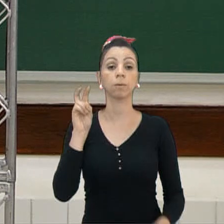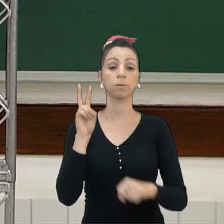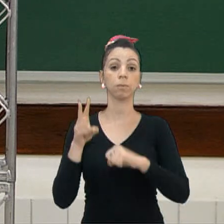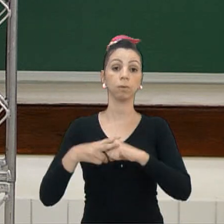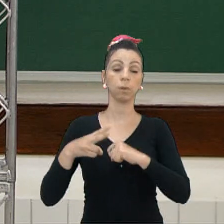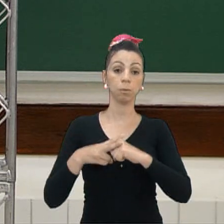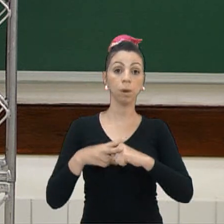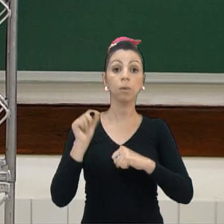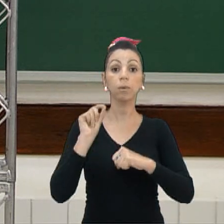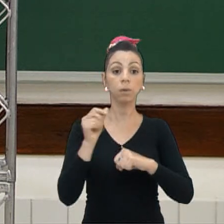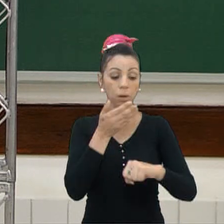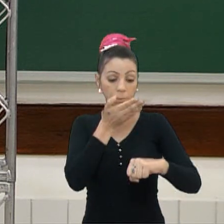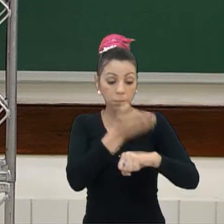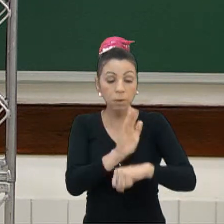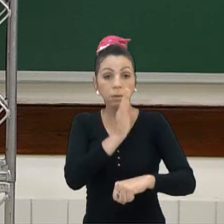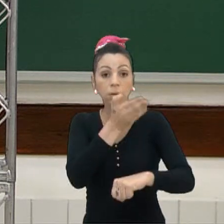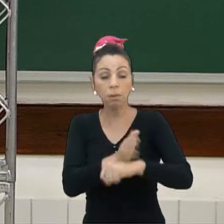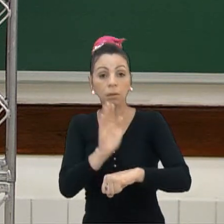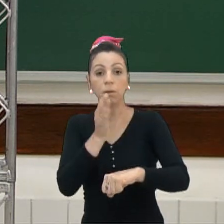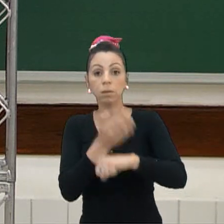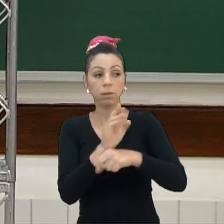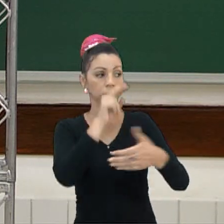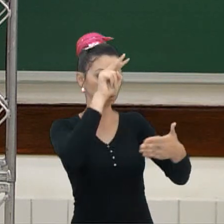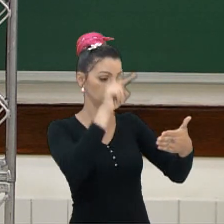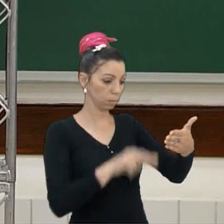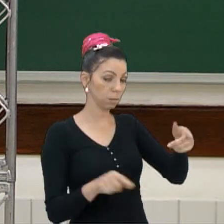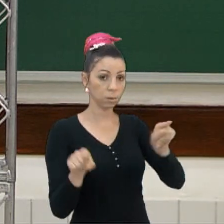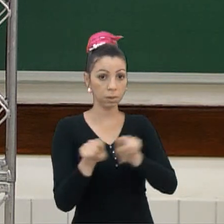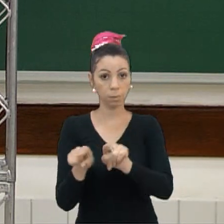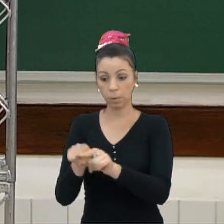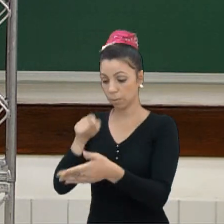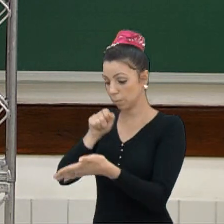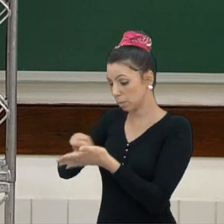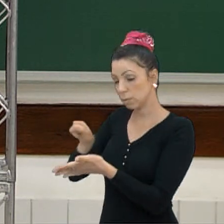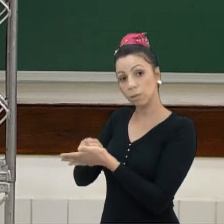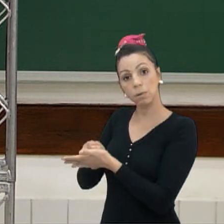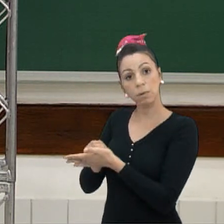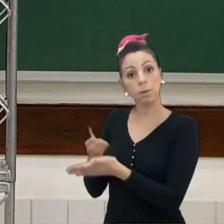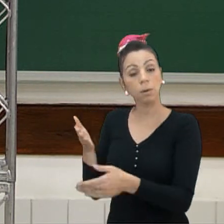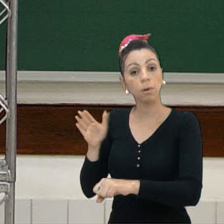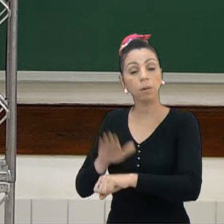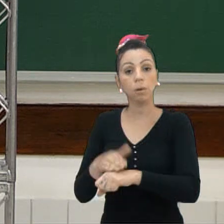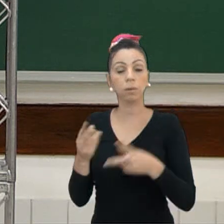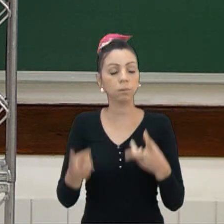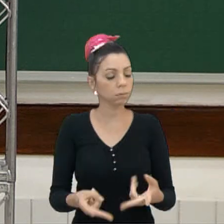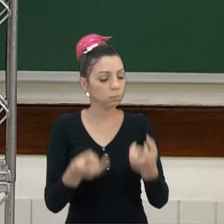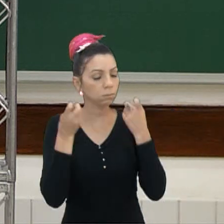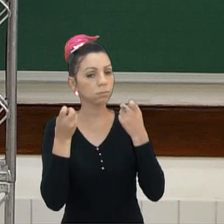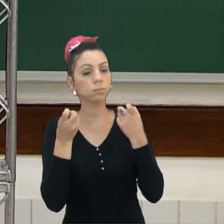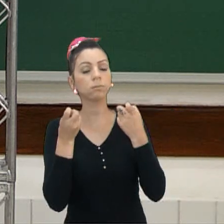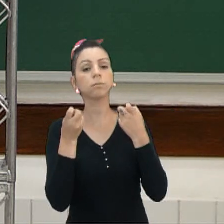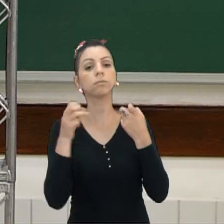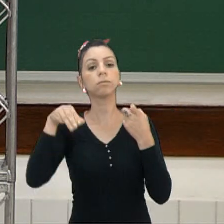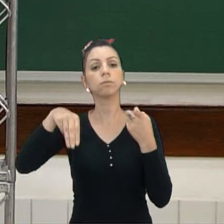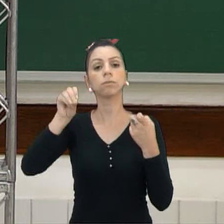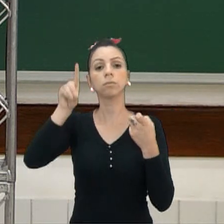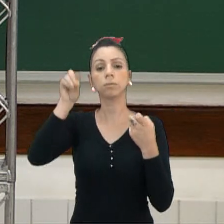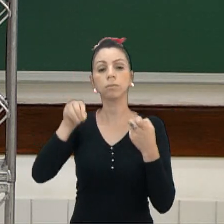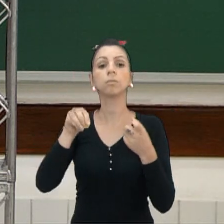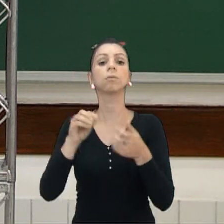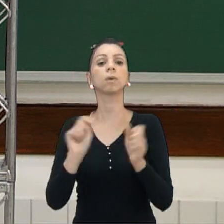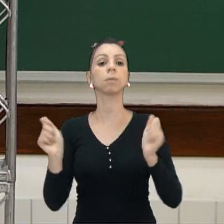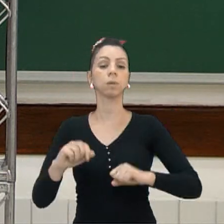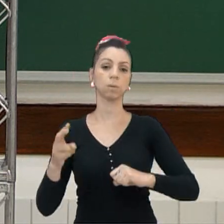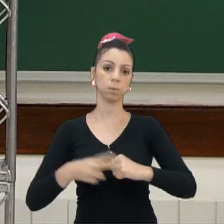for praticando tanto a minha leitura como a minha escrita. É nessa hora que a gente vai perceber qual modo verbal a gente